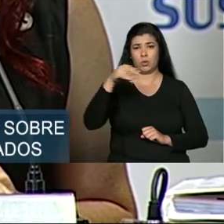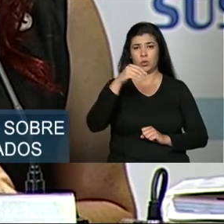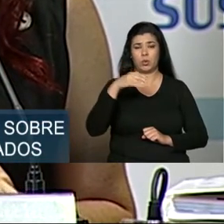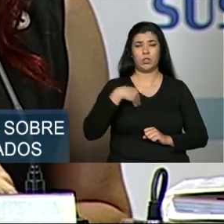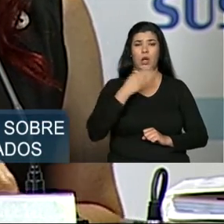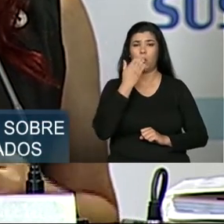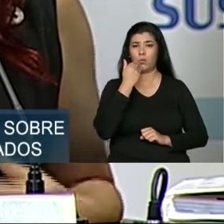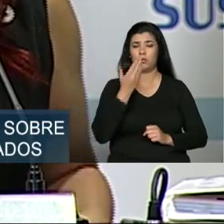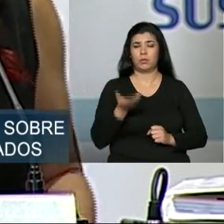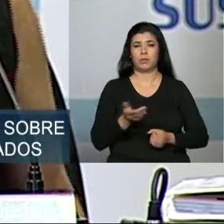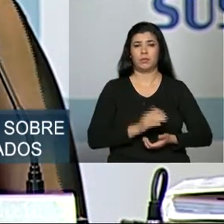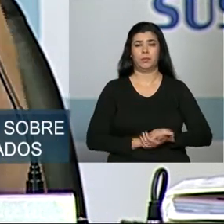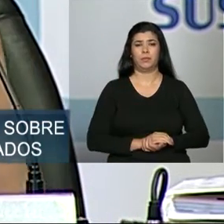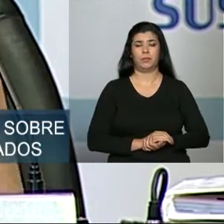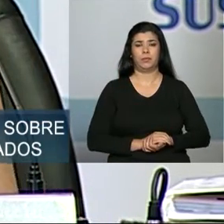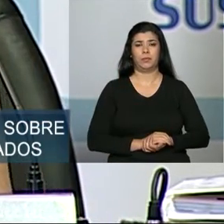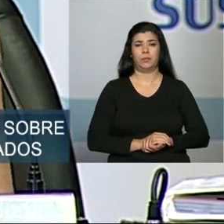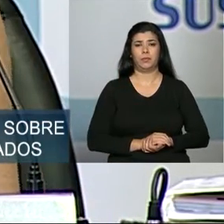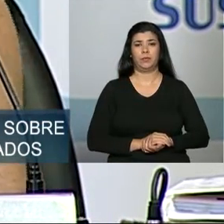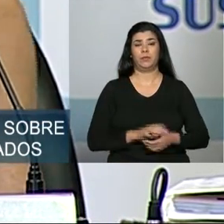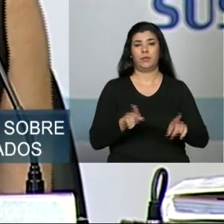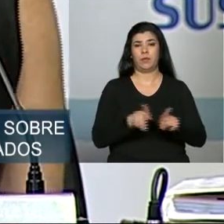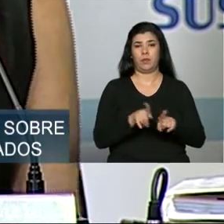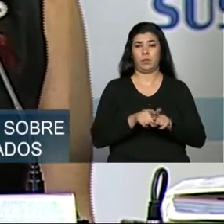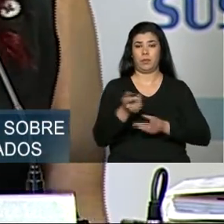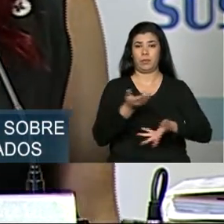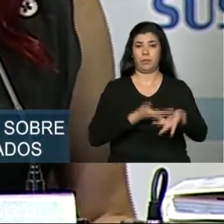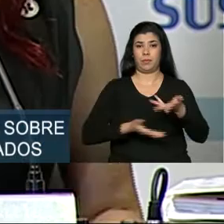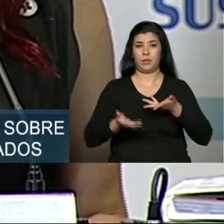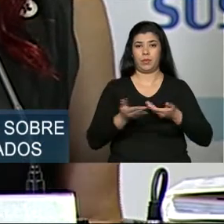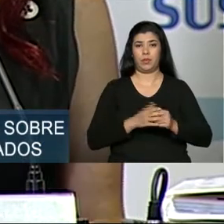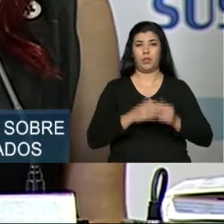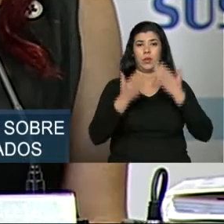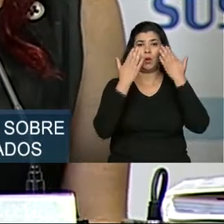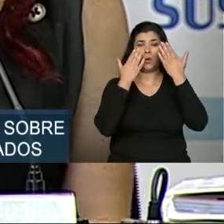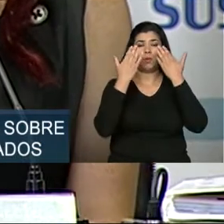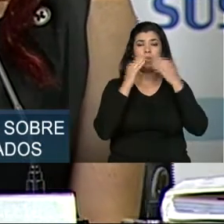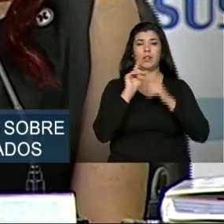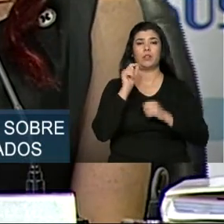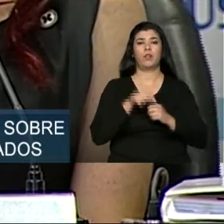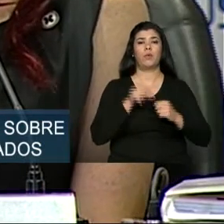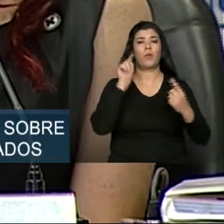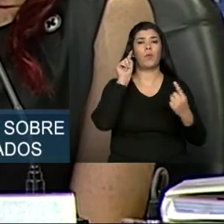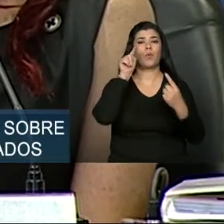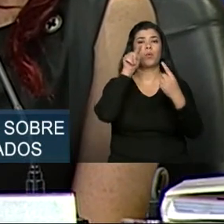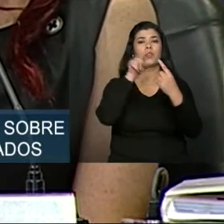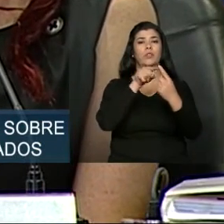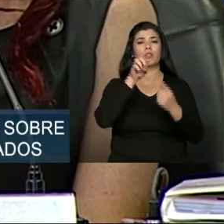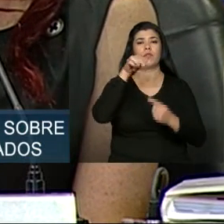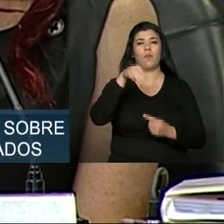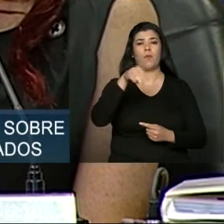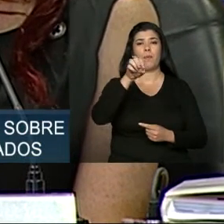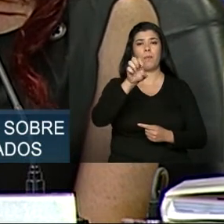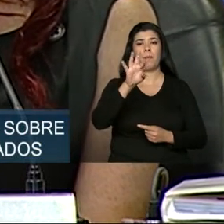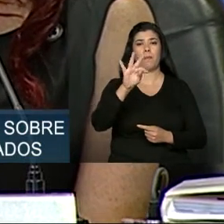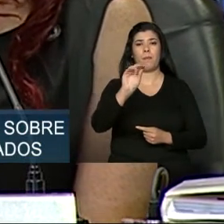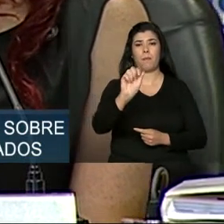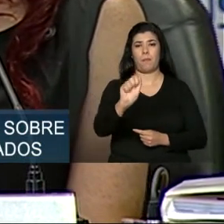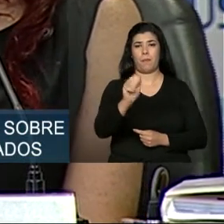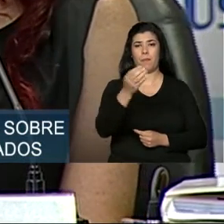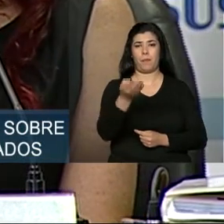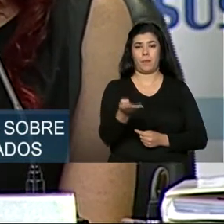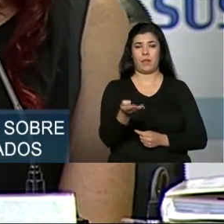no consumo das pessoas. Em relação às metas, é importante falar que esse processo